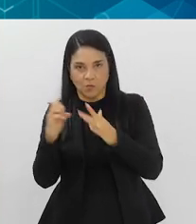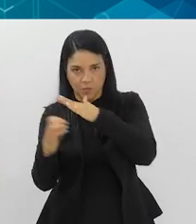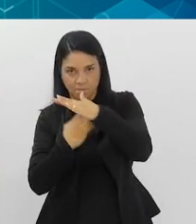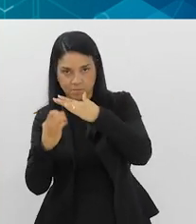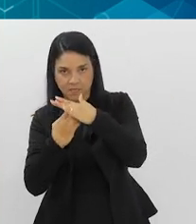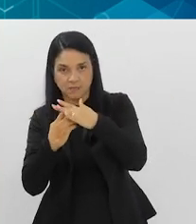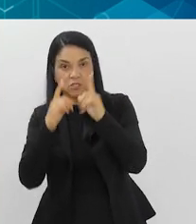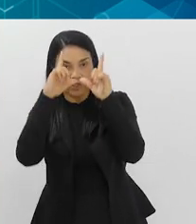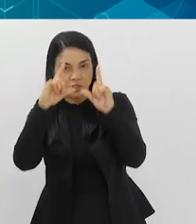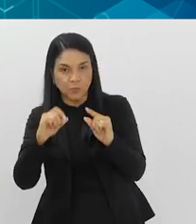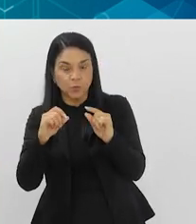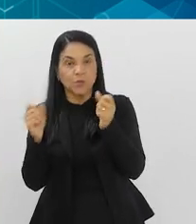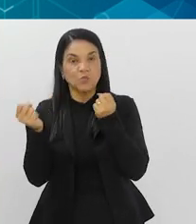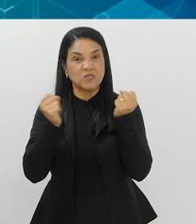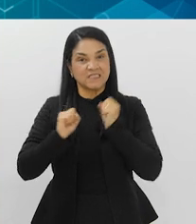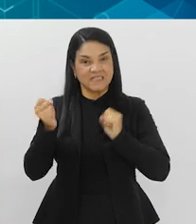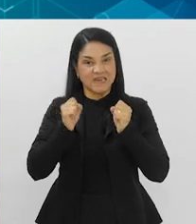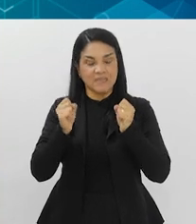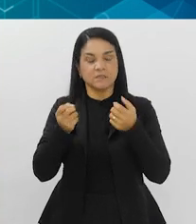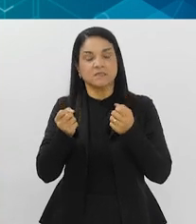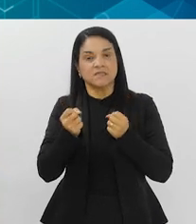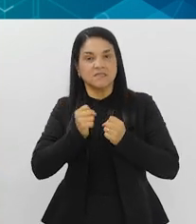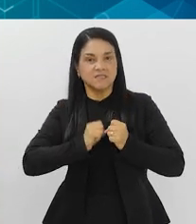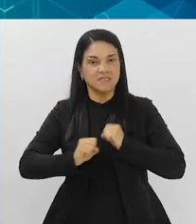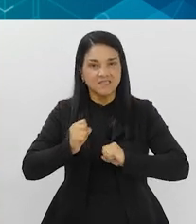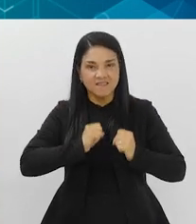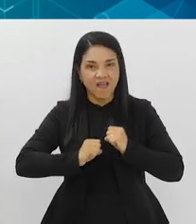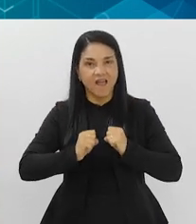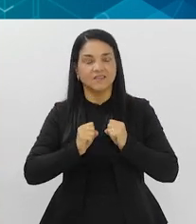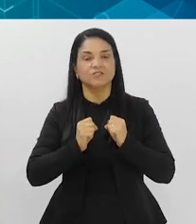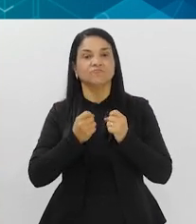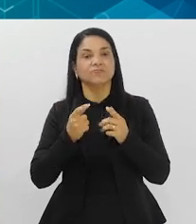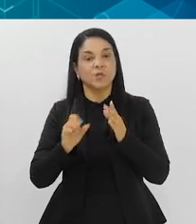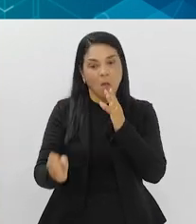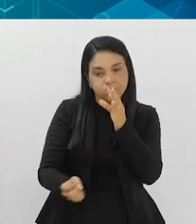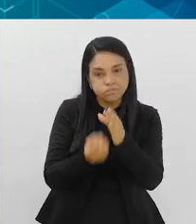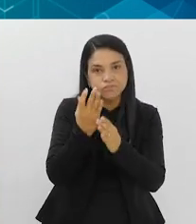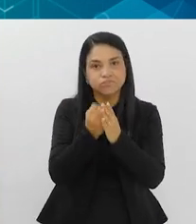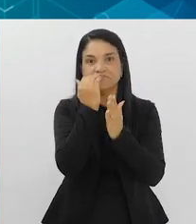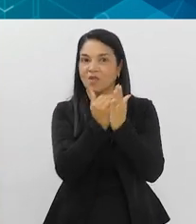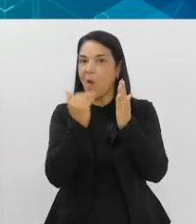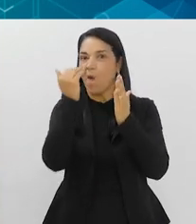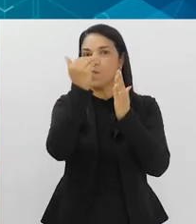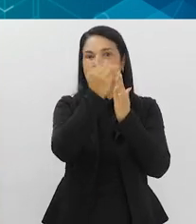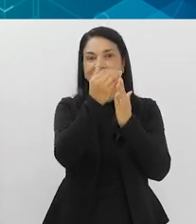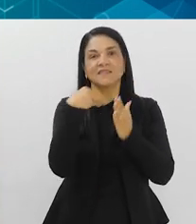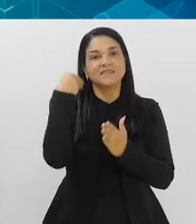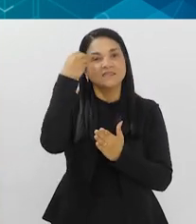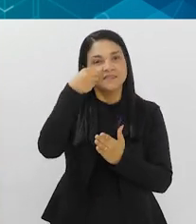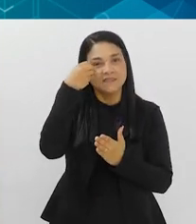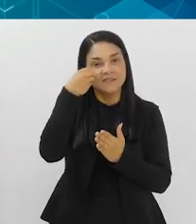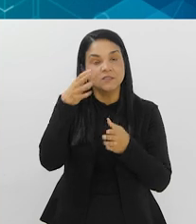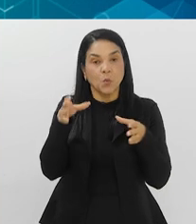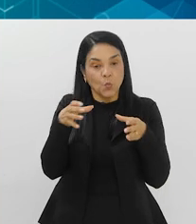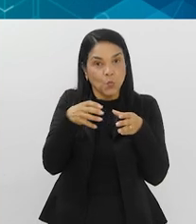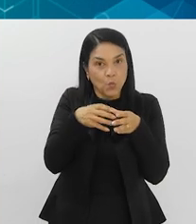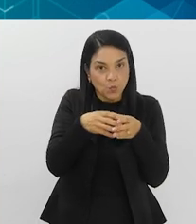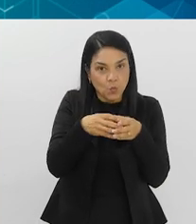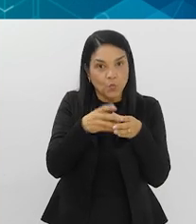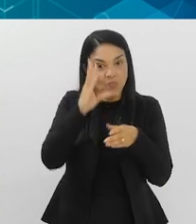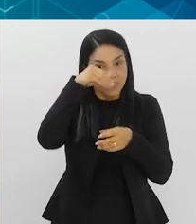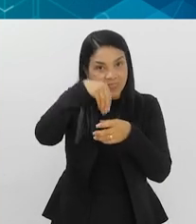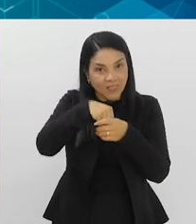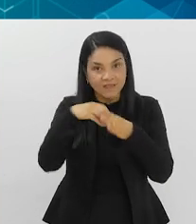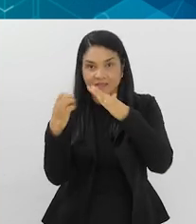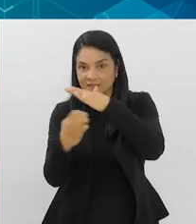ter esse impacto de redução de estresse, de redução de ansiedade e aumento de produtividade. Isso é experimentado. Tem um comitê